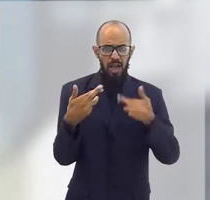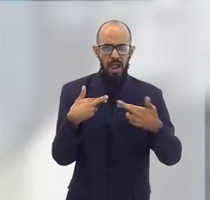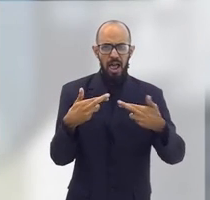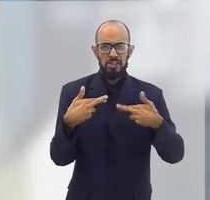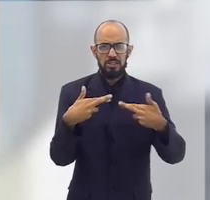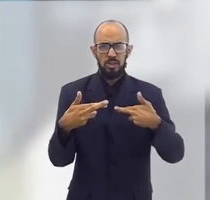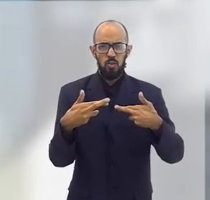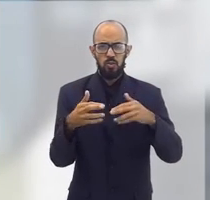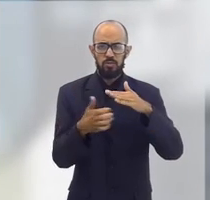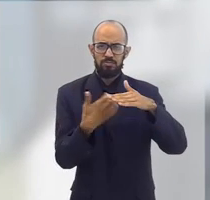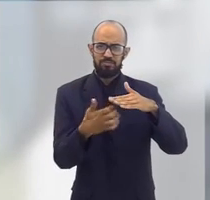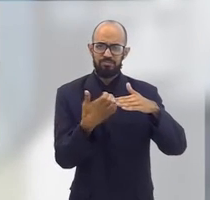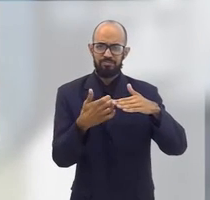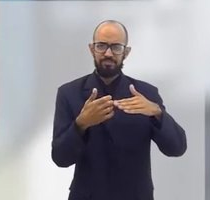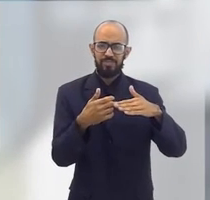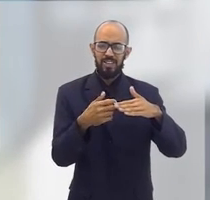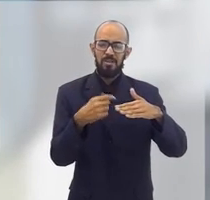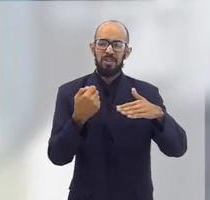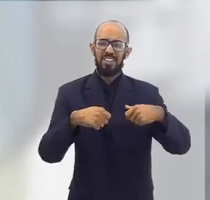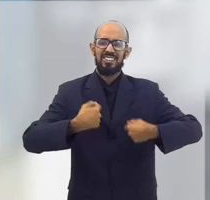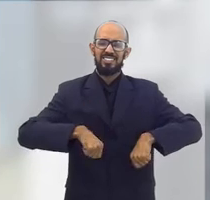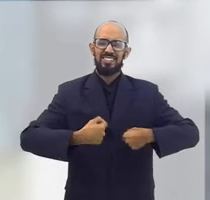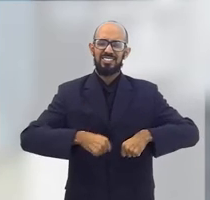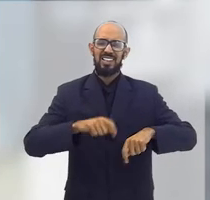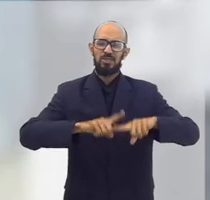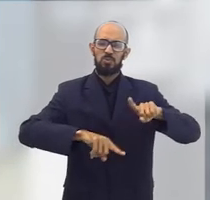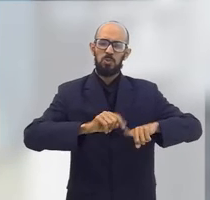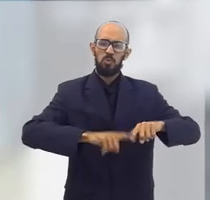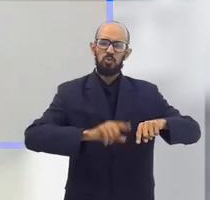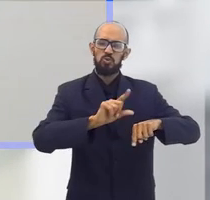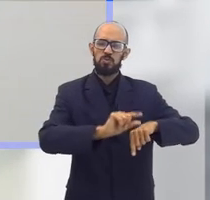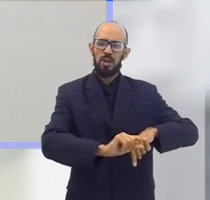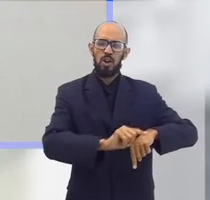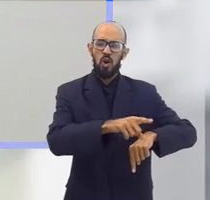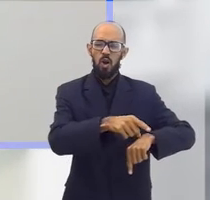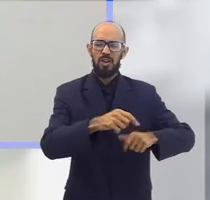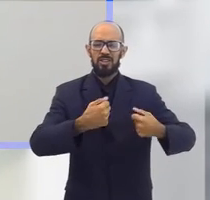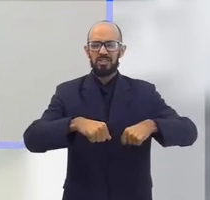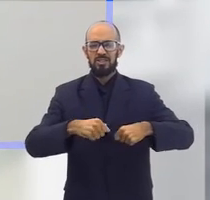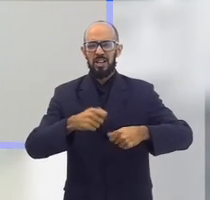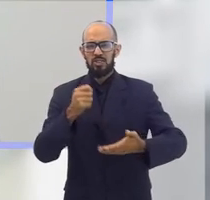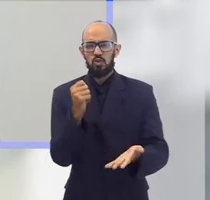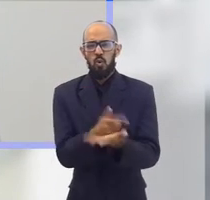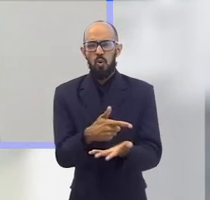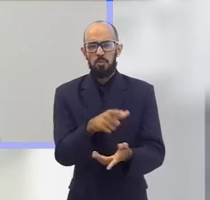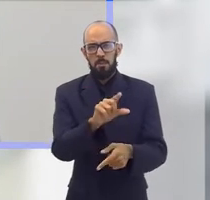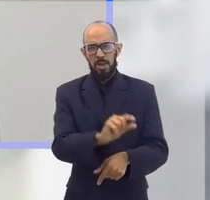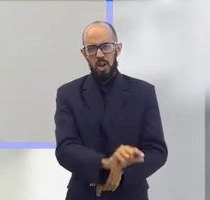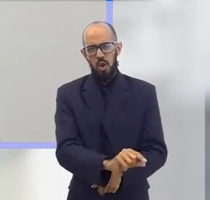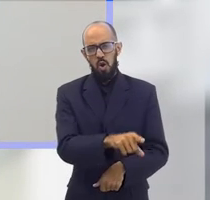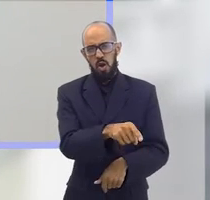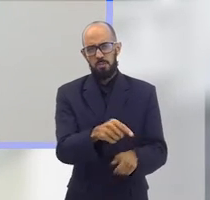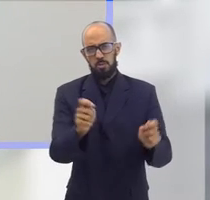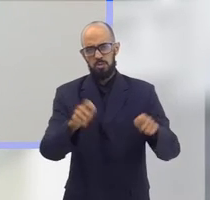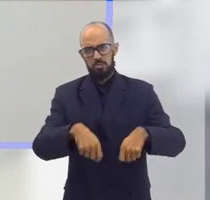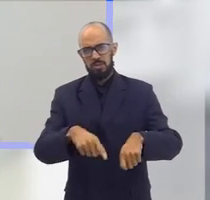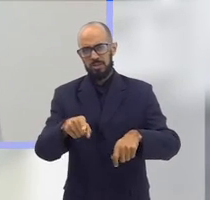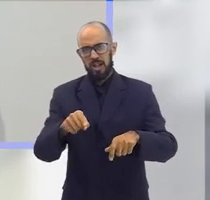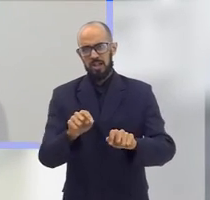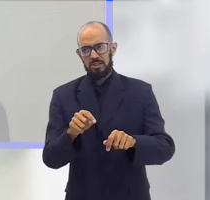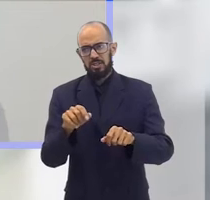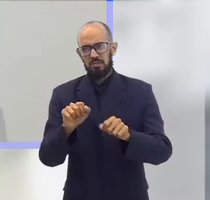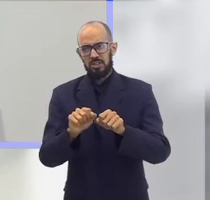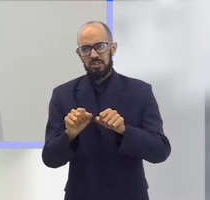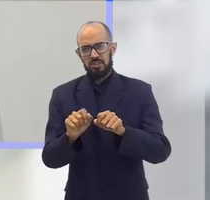os empreendimentos? É uma demanda menor, né? Uma possibilidade de consumo cada vez menor. Então, a possibilidade